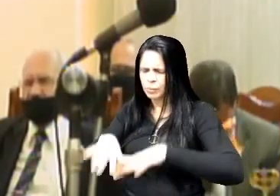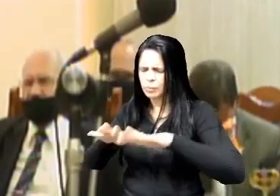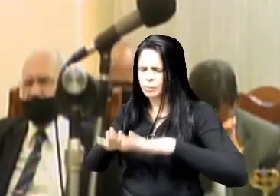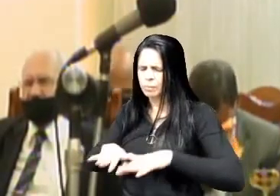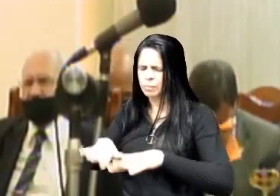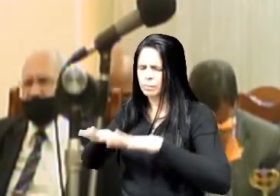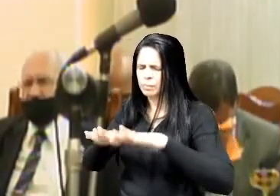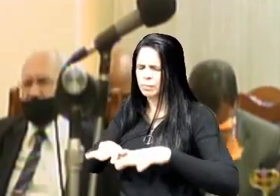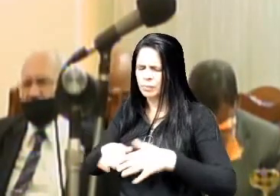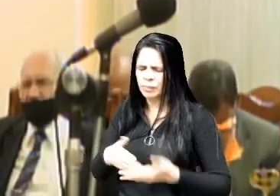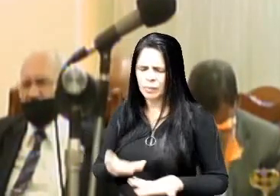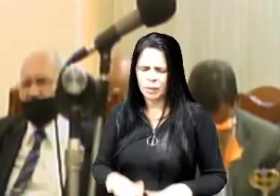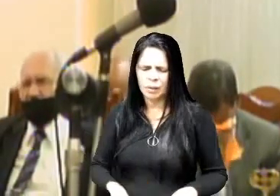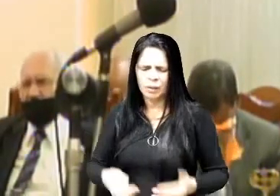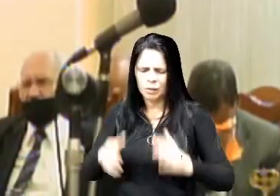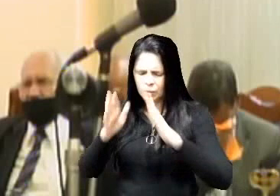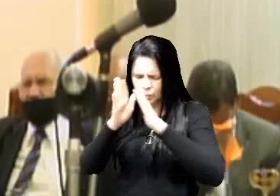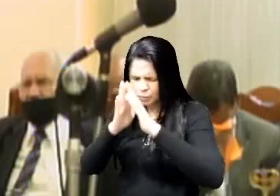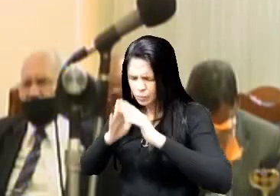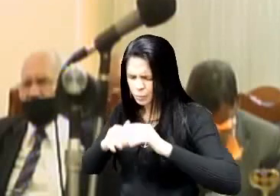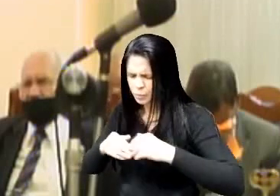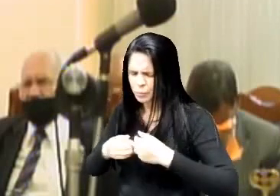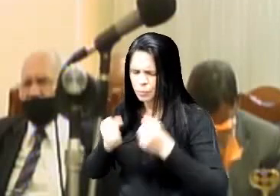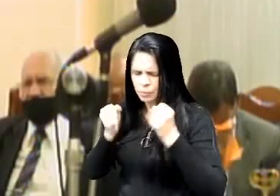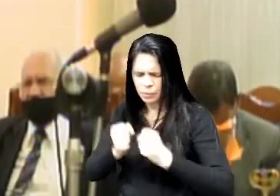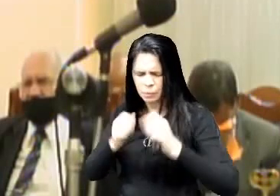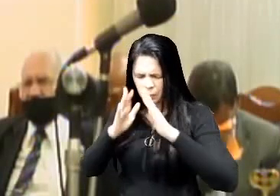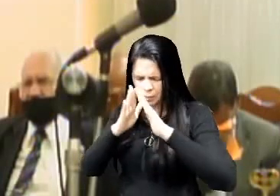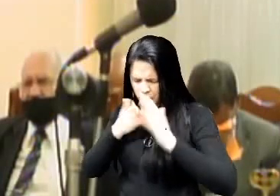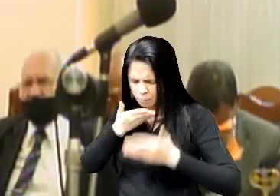minuto, adore ao Espírito Santo de